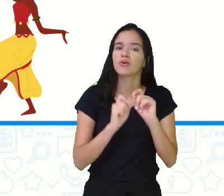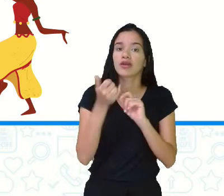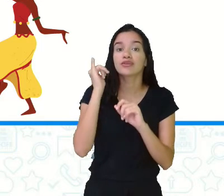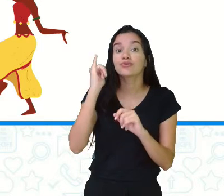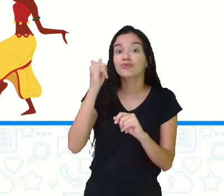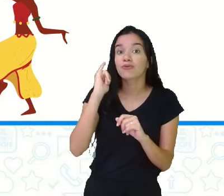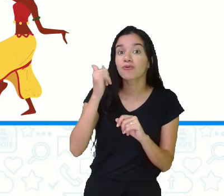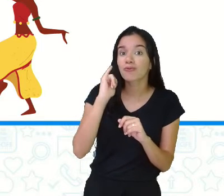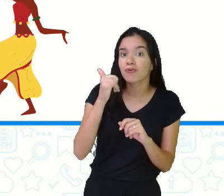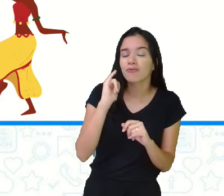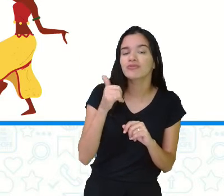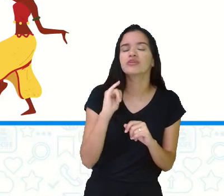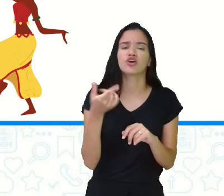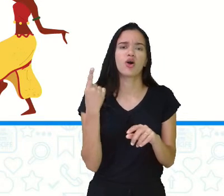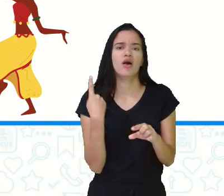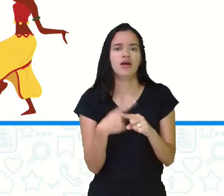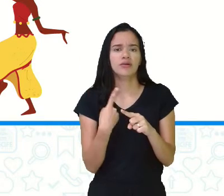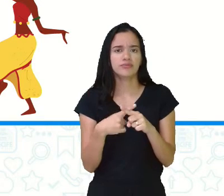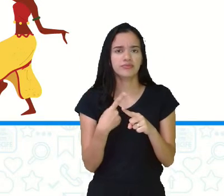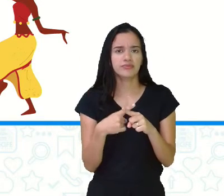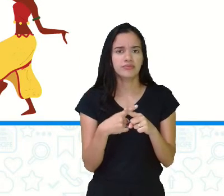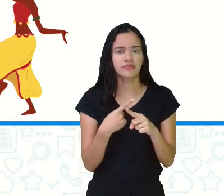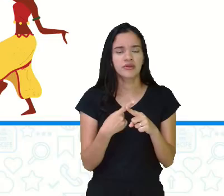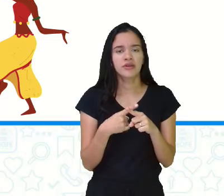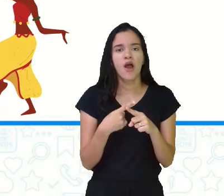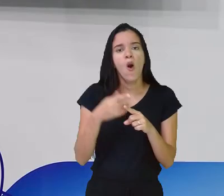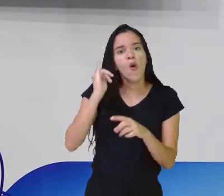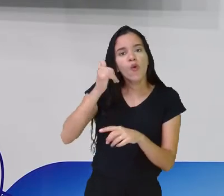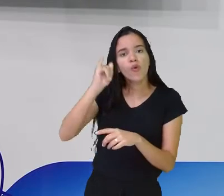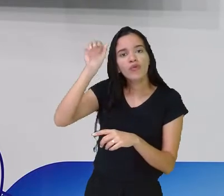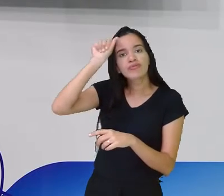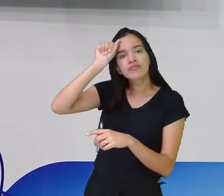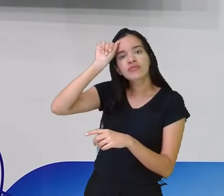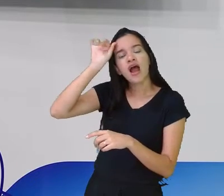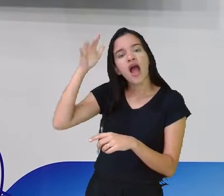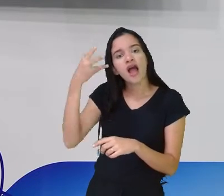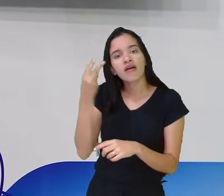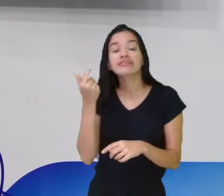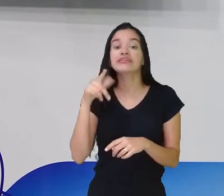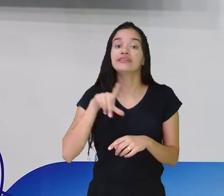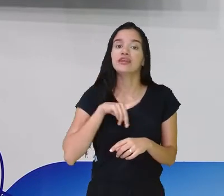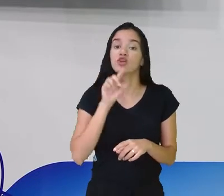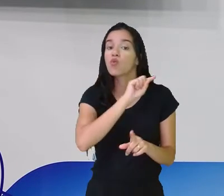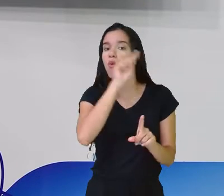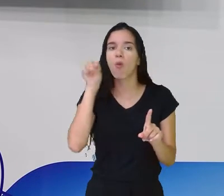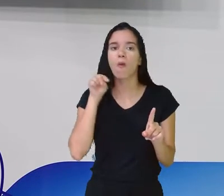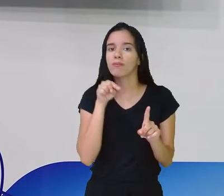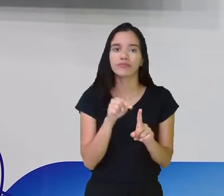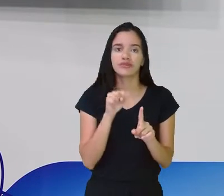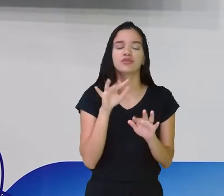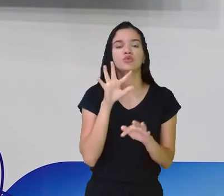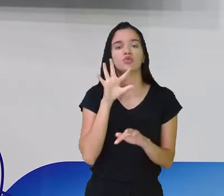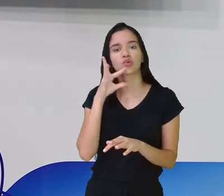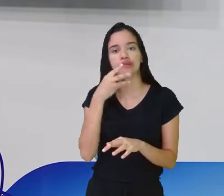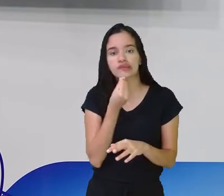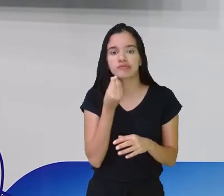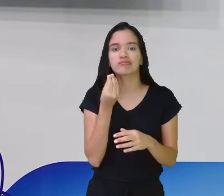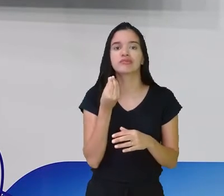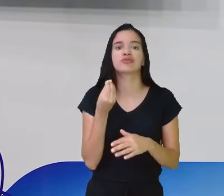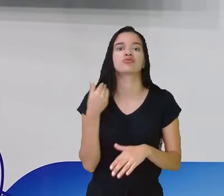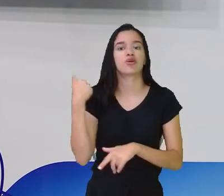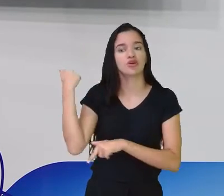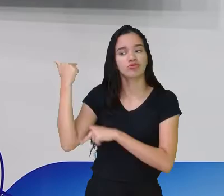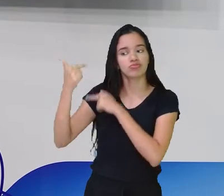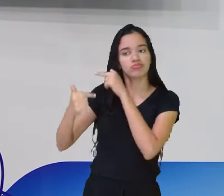contos africanos, tá? Por quê? Porque o conto africano, ele tem esse objetivo, né? Ele passa o conhecimento de geração